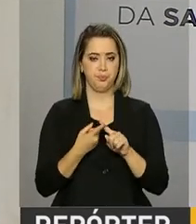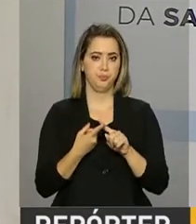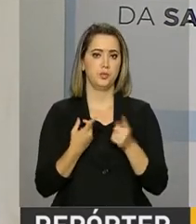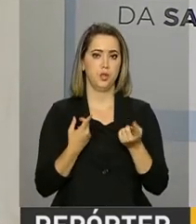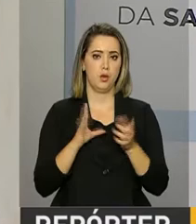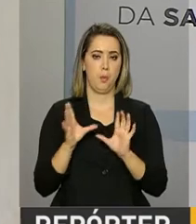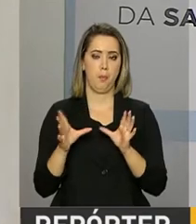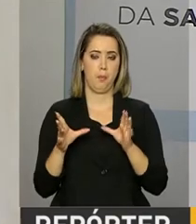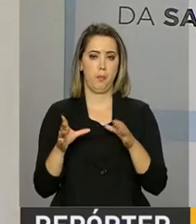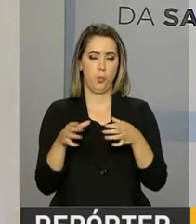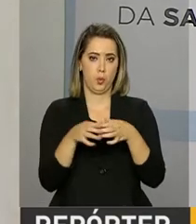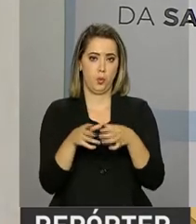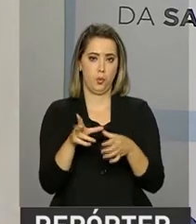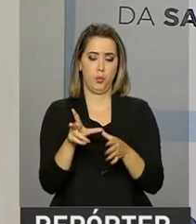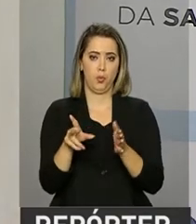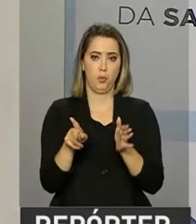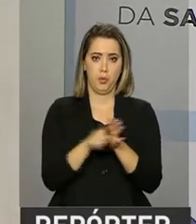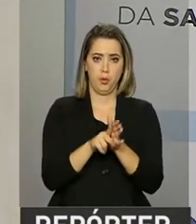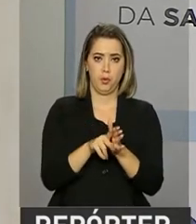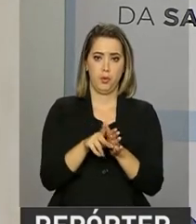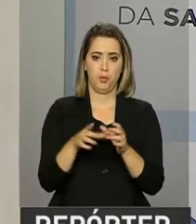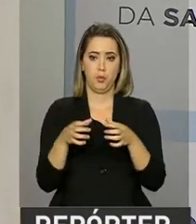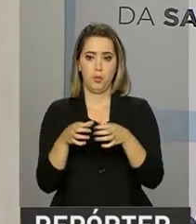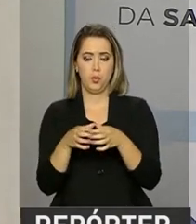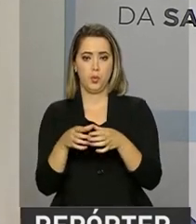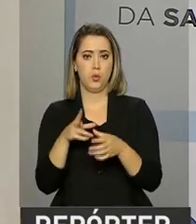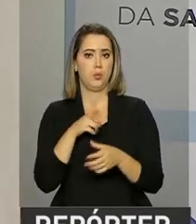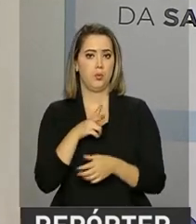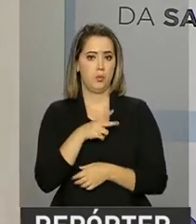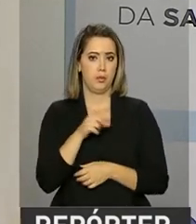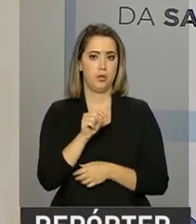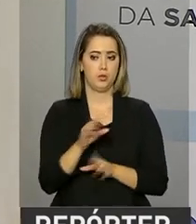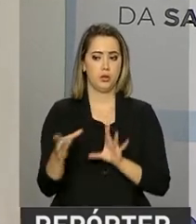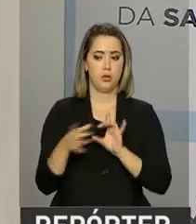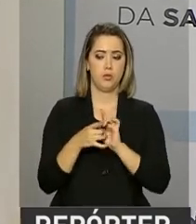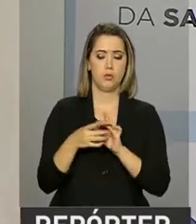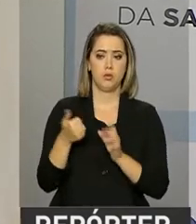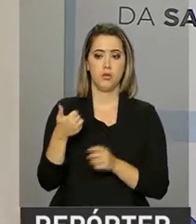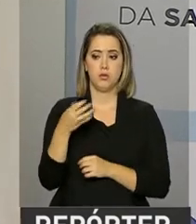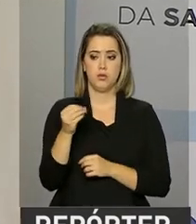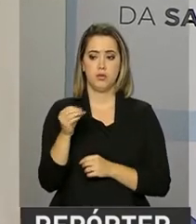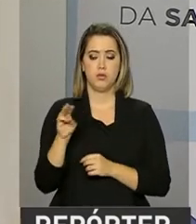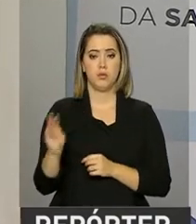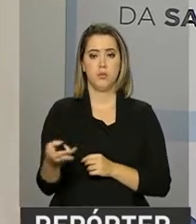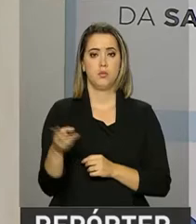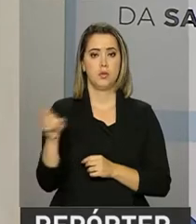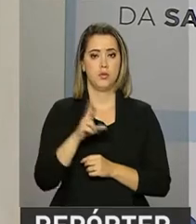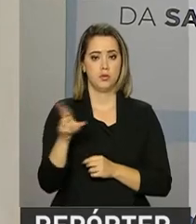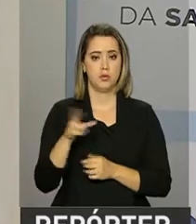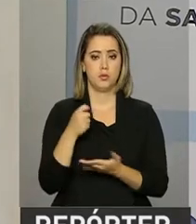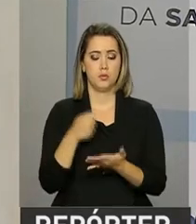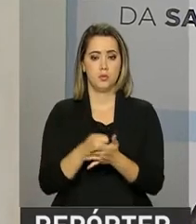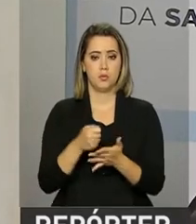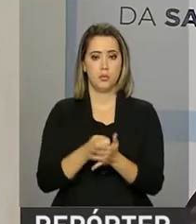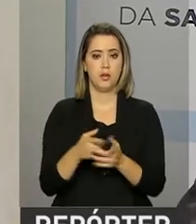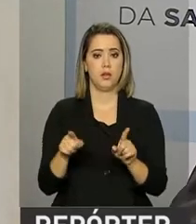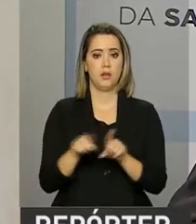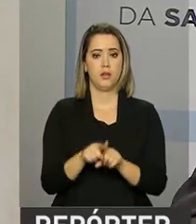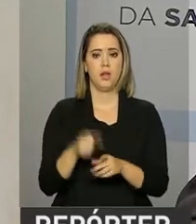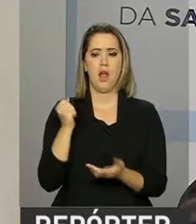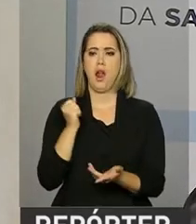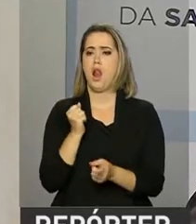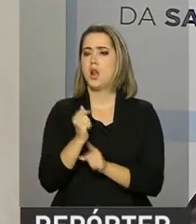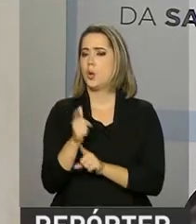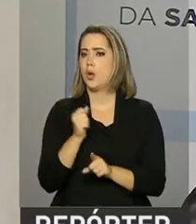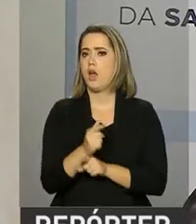e rede credenciada a rede própria de um orçamento de 100 milhões de reais e 80 para custear a rede aluguéis